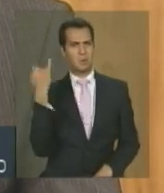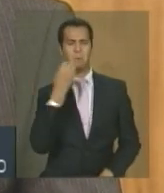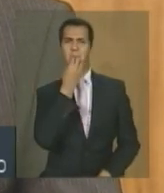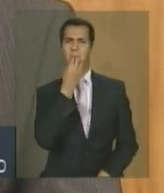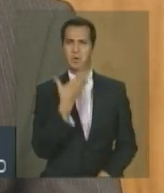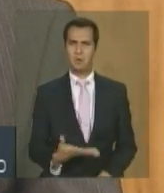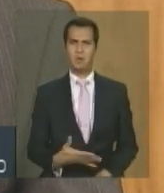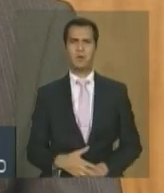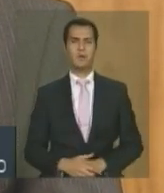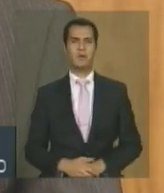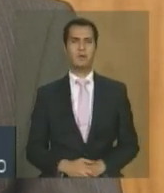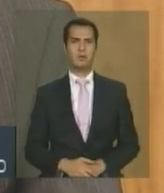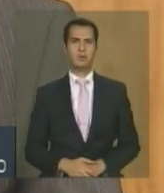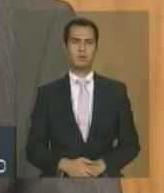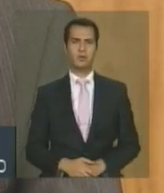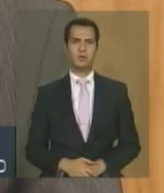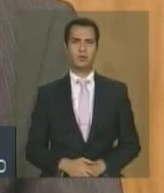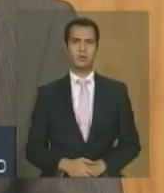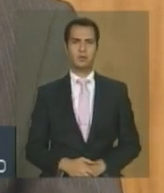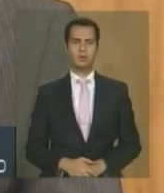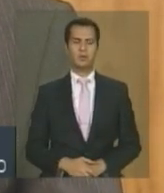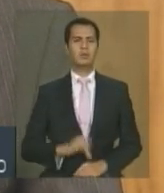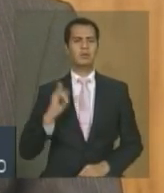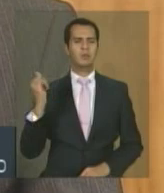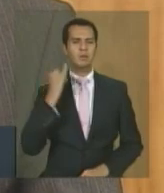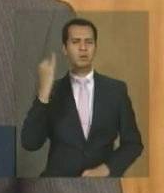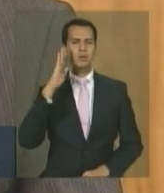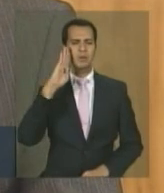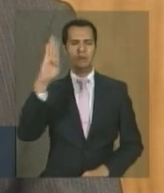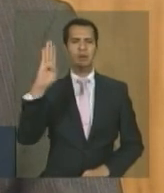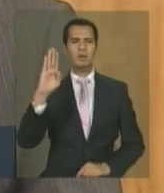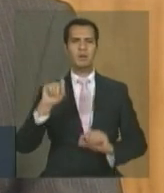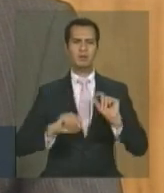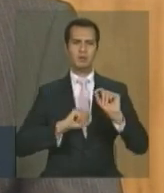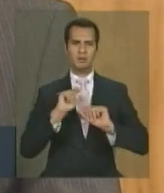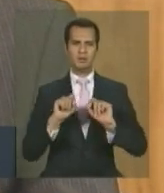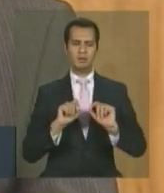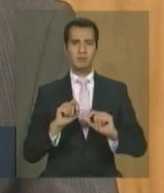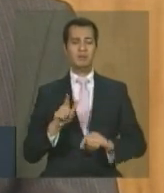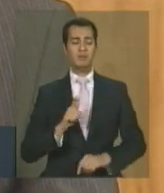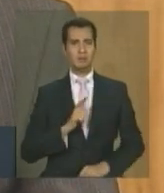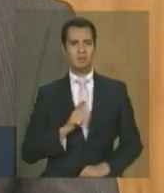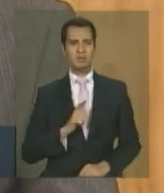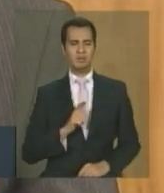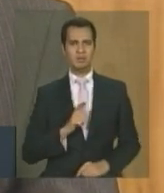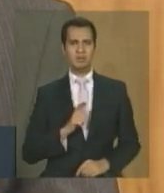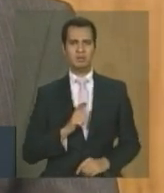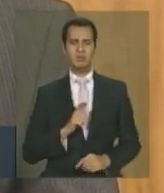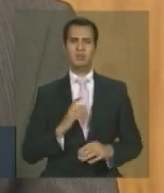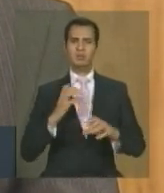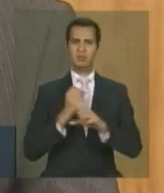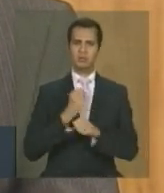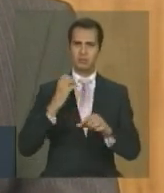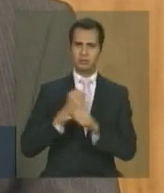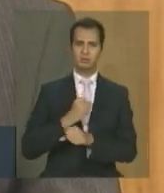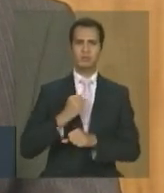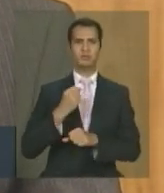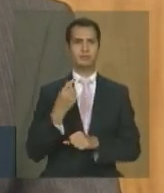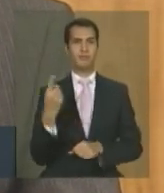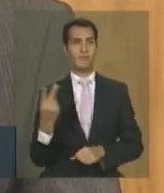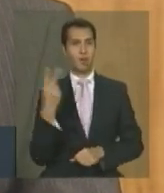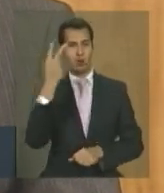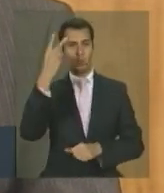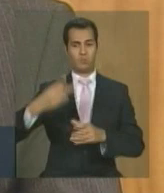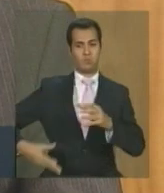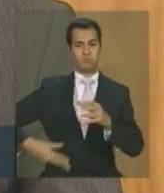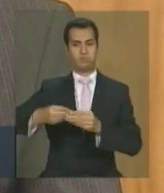inovadora, e o mais importante, na prestação da contabilidade, da agregação de